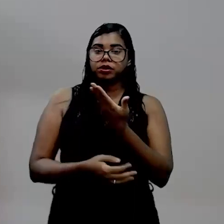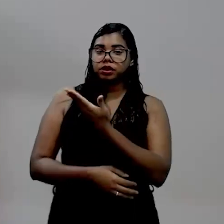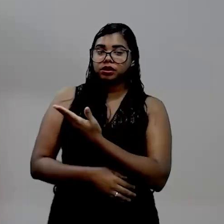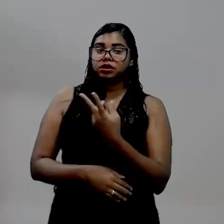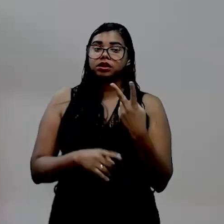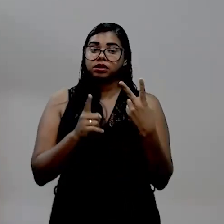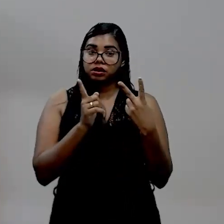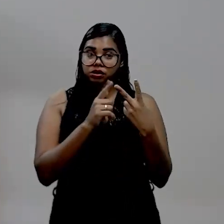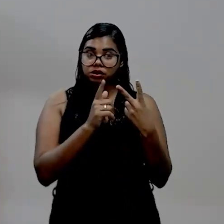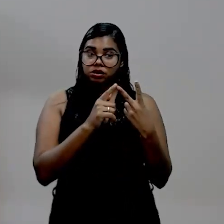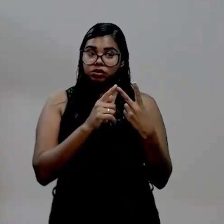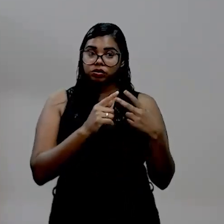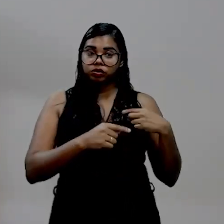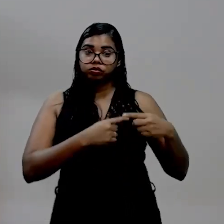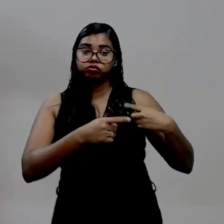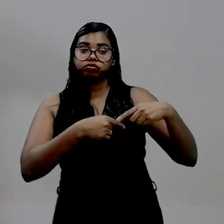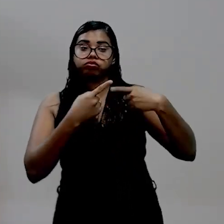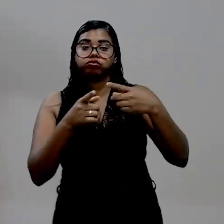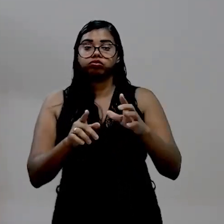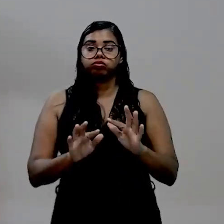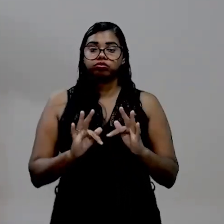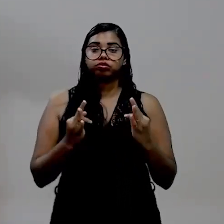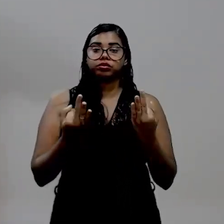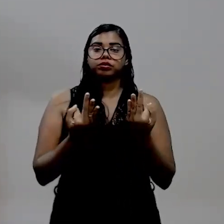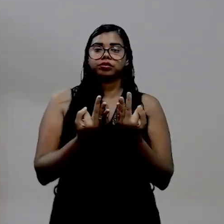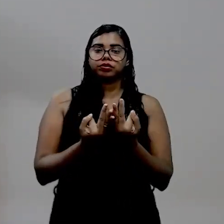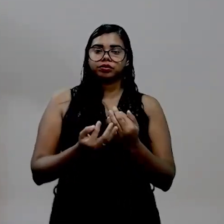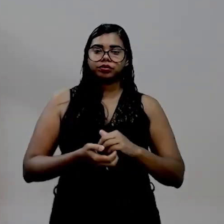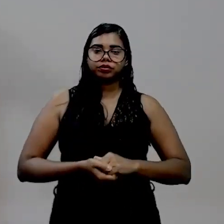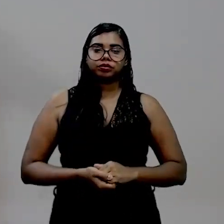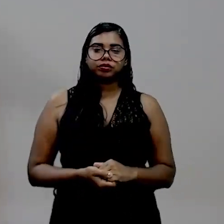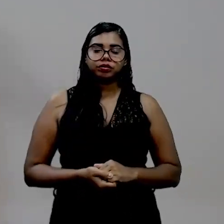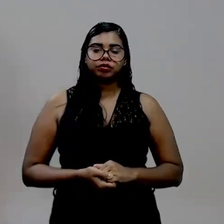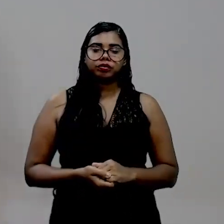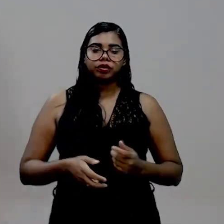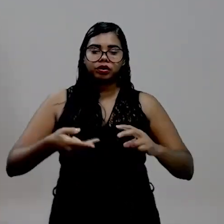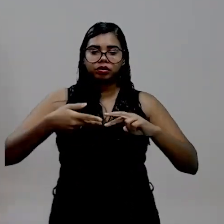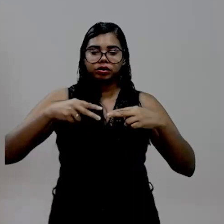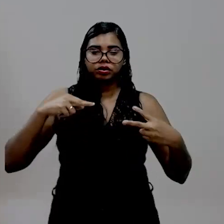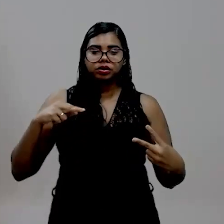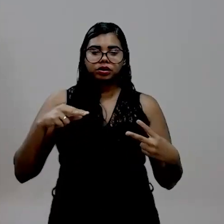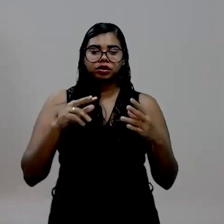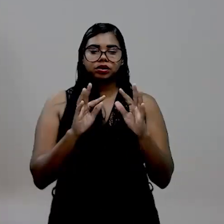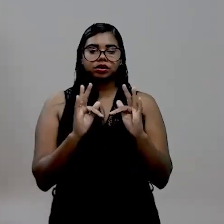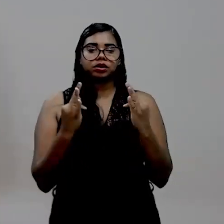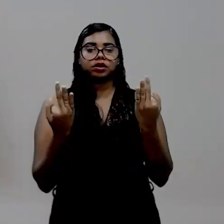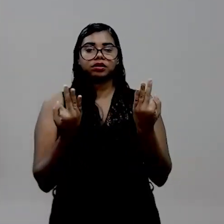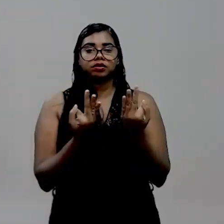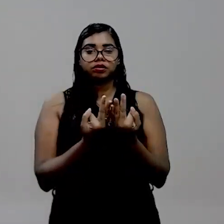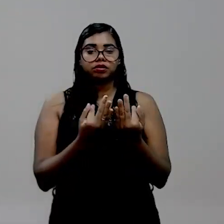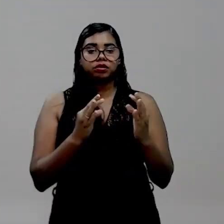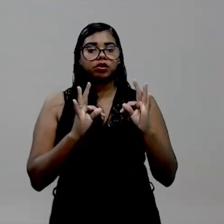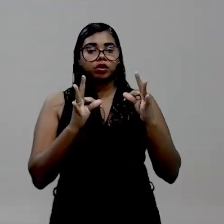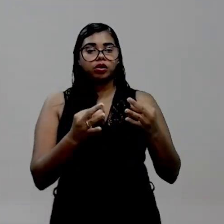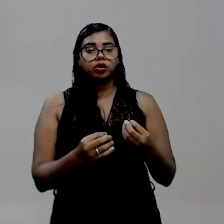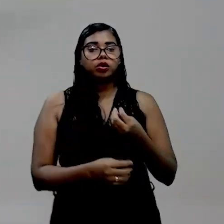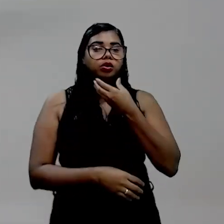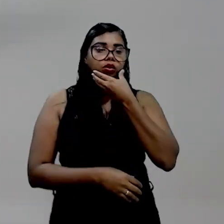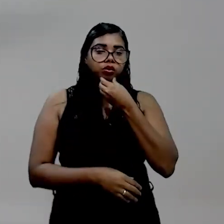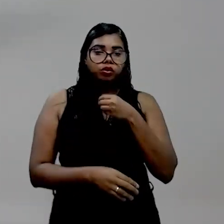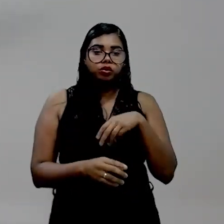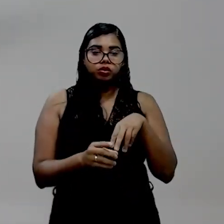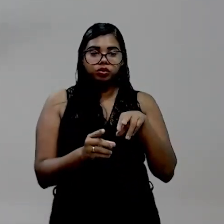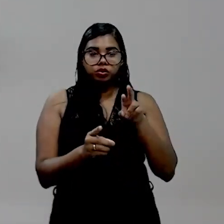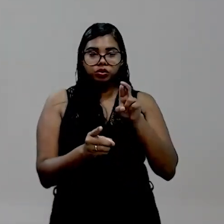né? Eles têm uma mutação genética na família, onde todos os homens tiveram câncer de próstata, só escapou